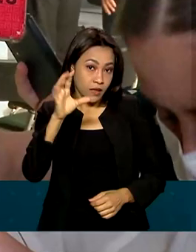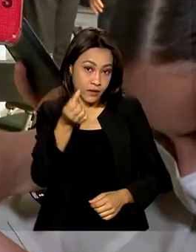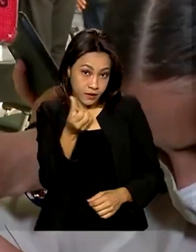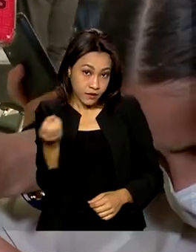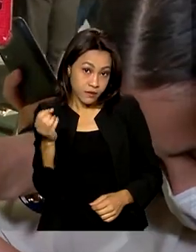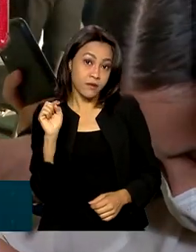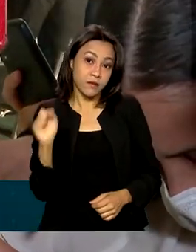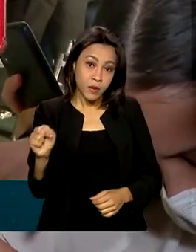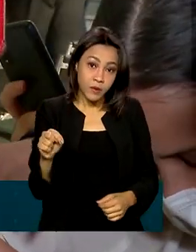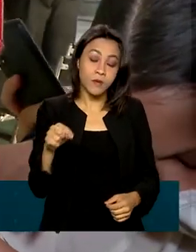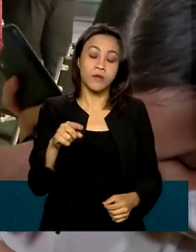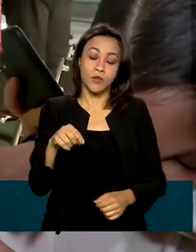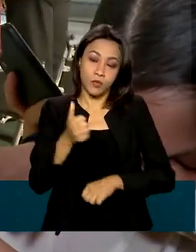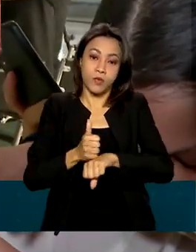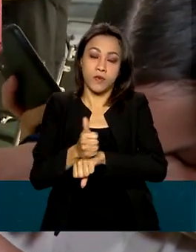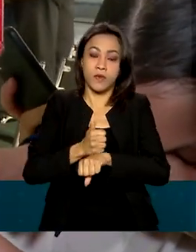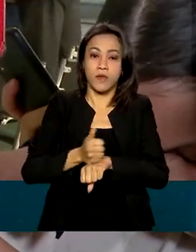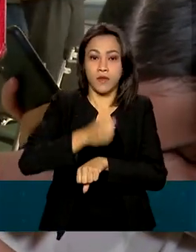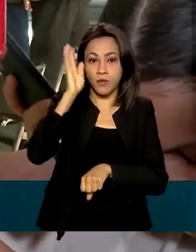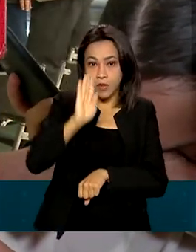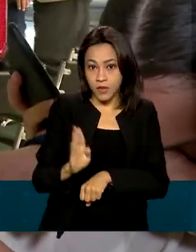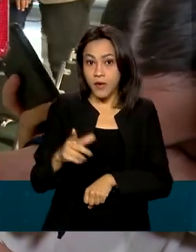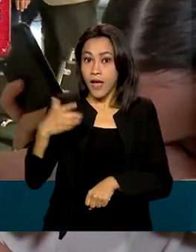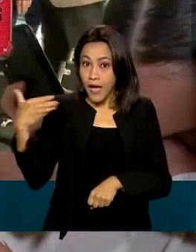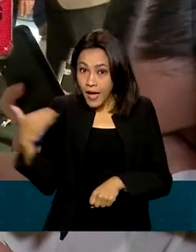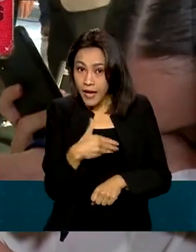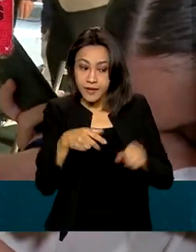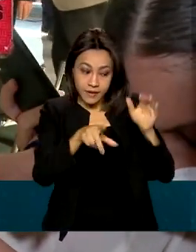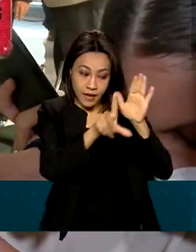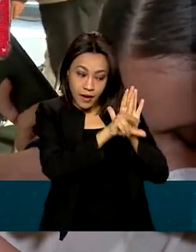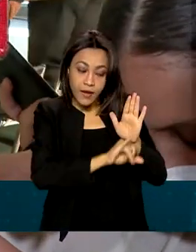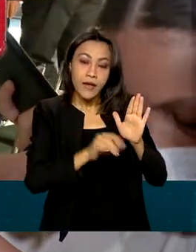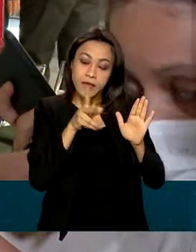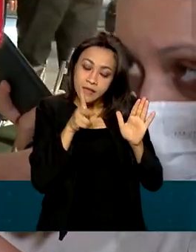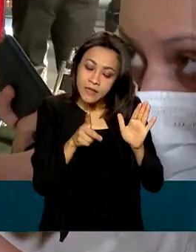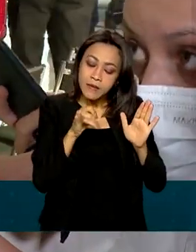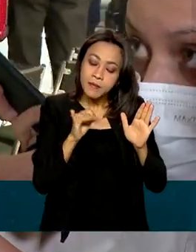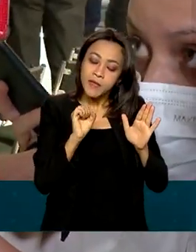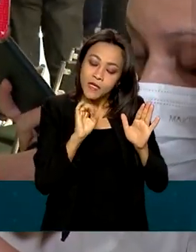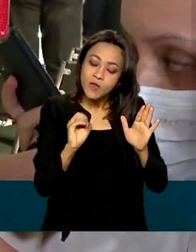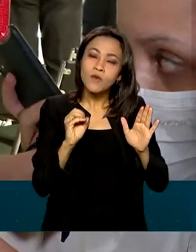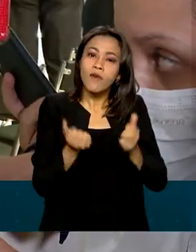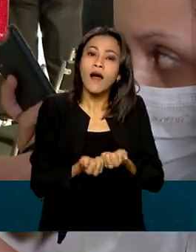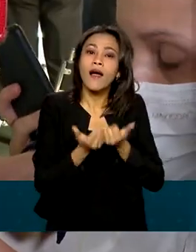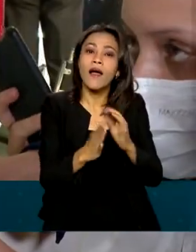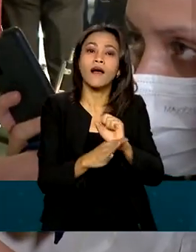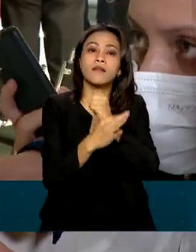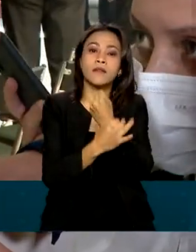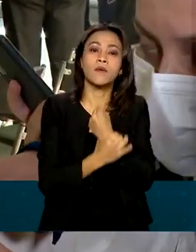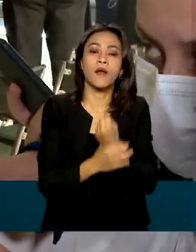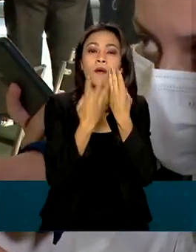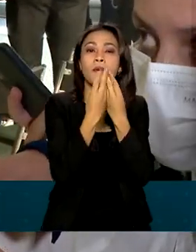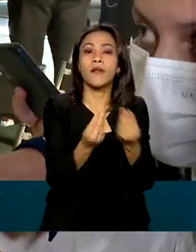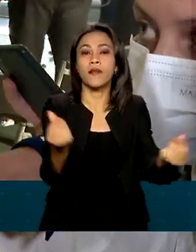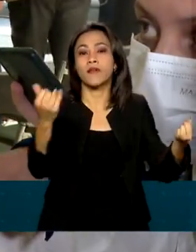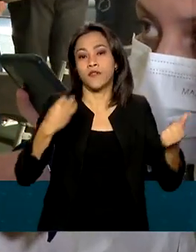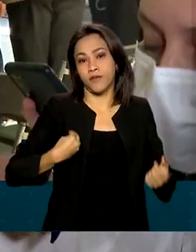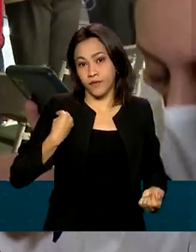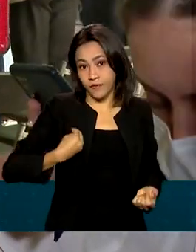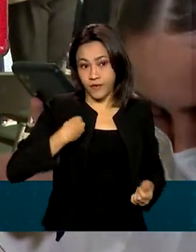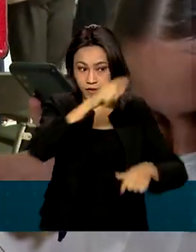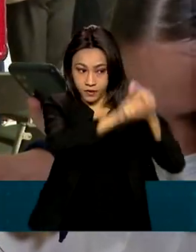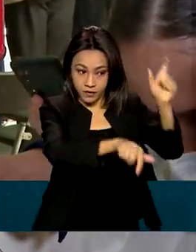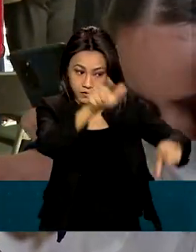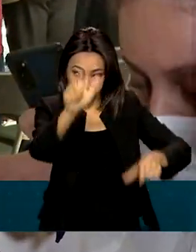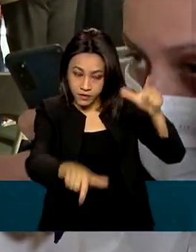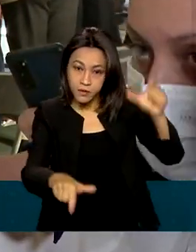Nós teremos esse piso por lei, que vai garantir melhor qualidade de vida a esses profissionais, vai